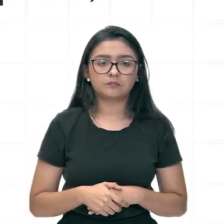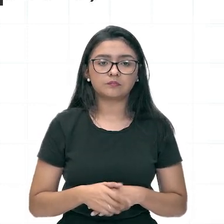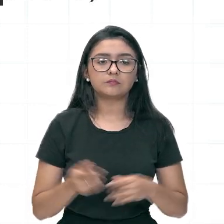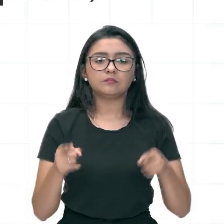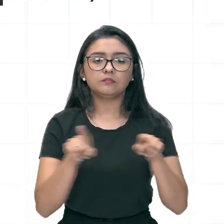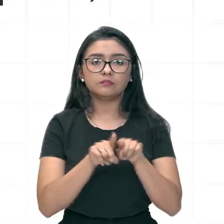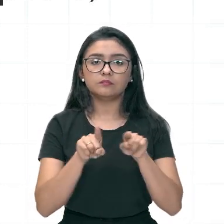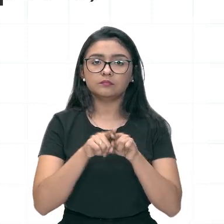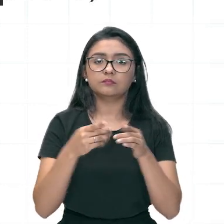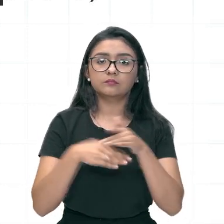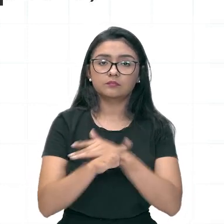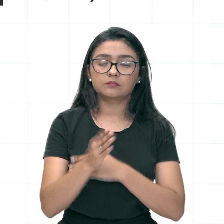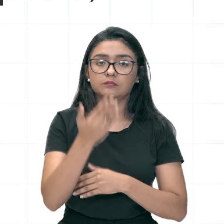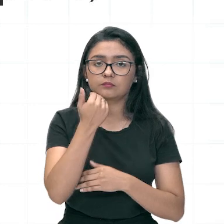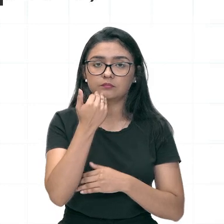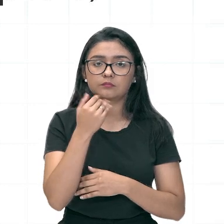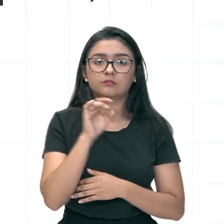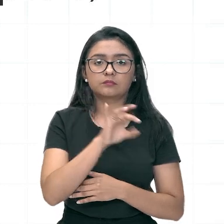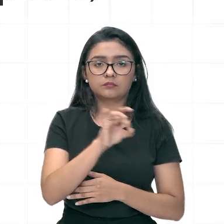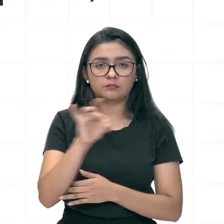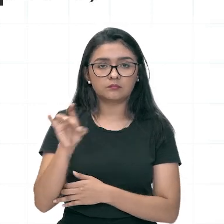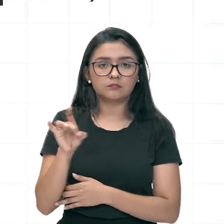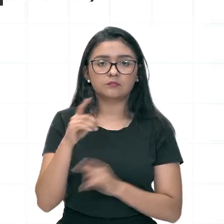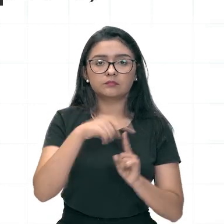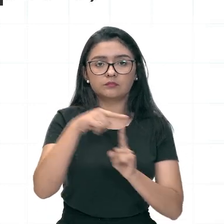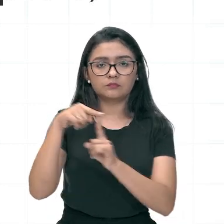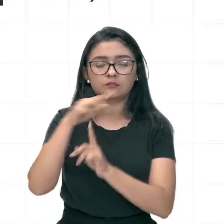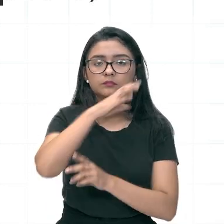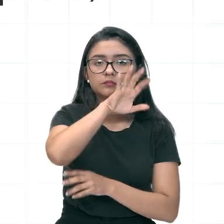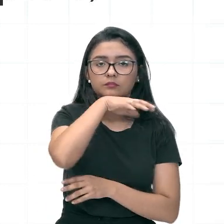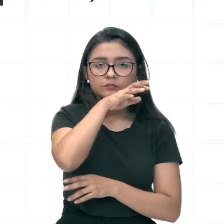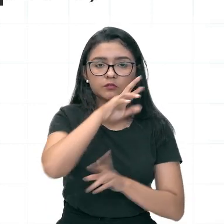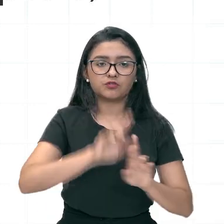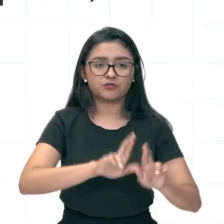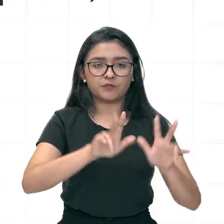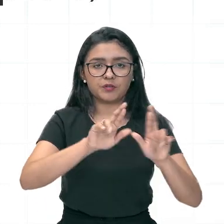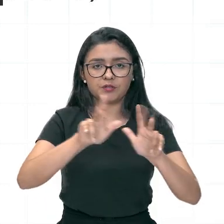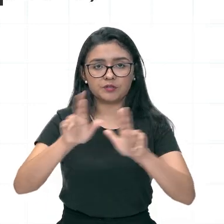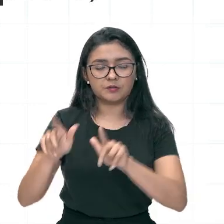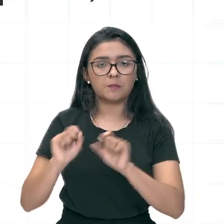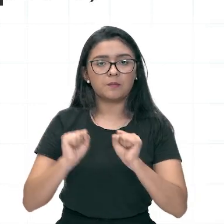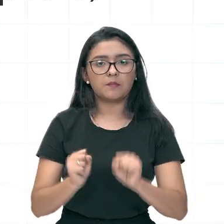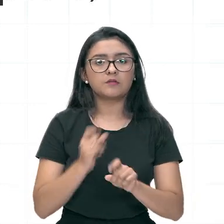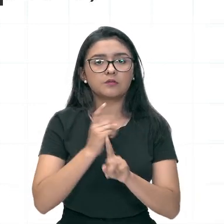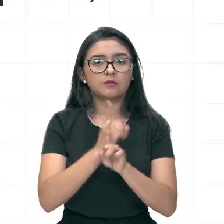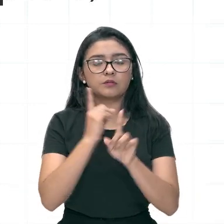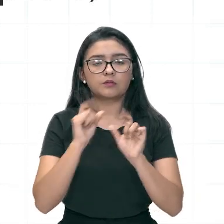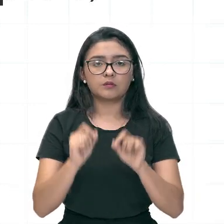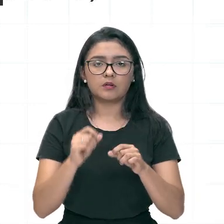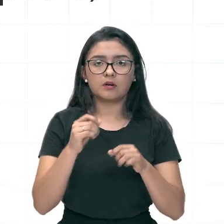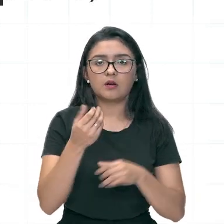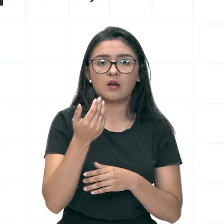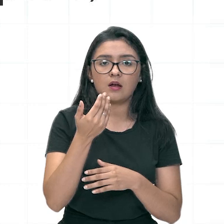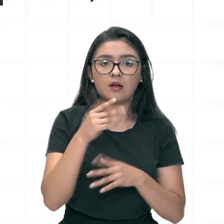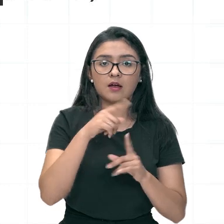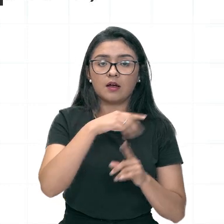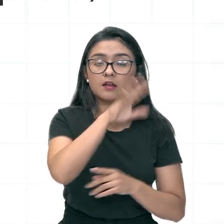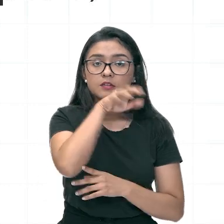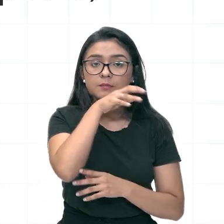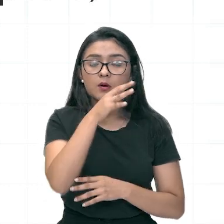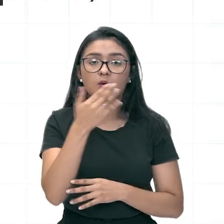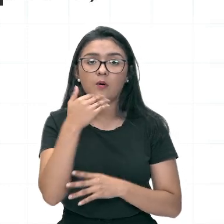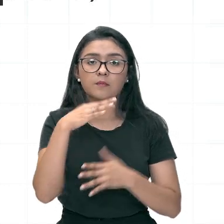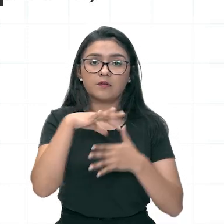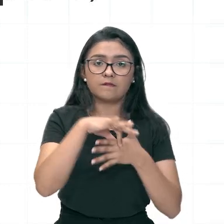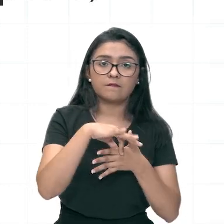aí sobre os hábitos alimentares desses animais, né, que são hábitos alimentares distintos. A gente pode encontrar carnívoros,